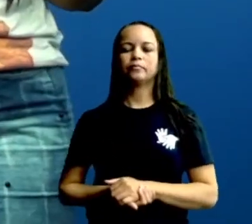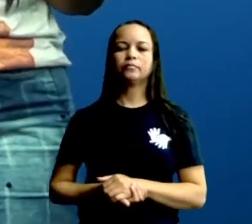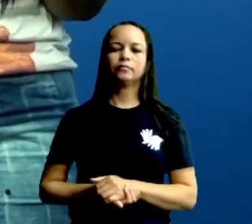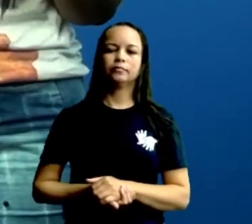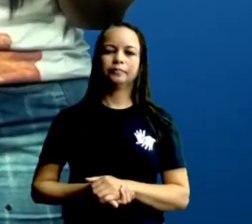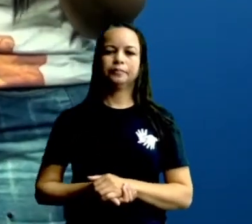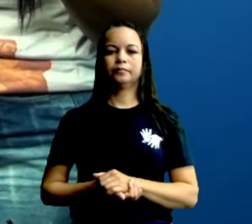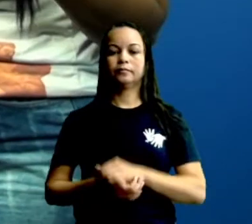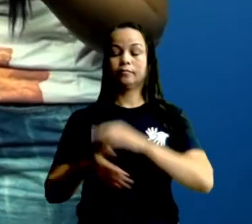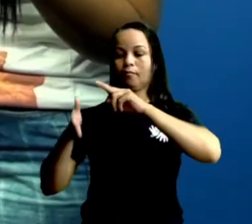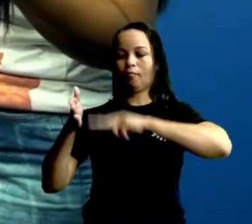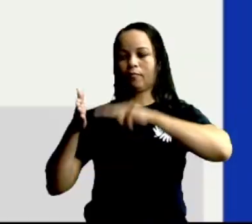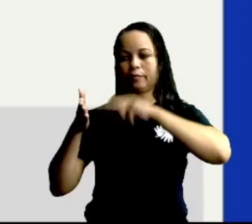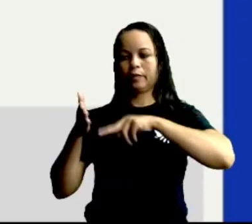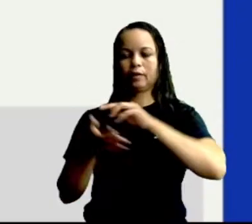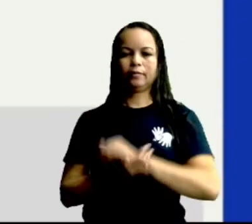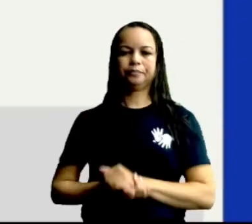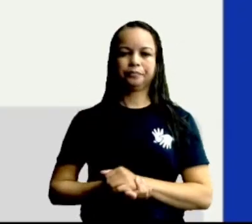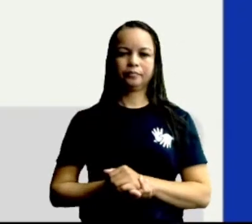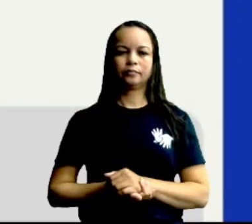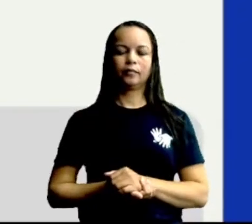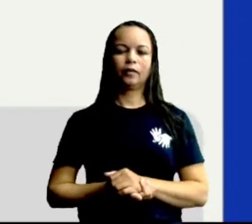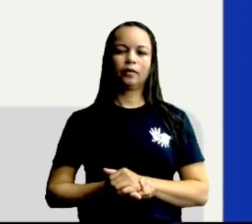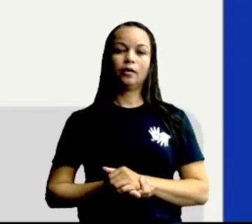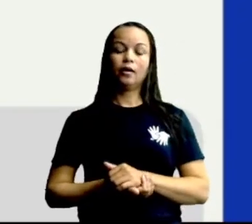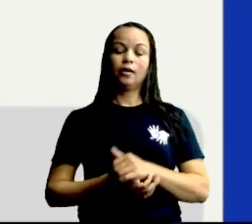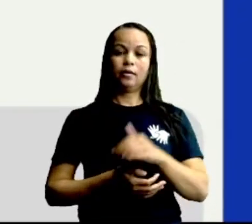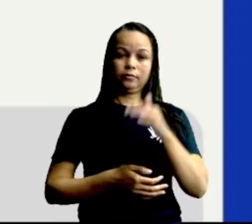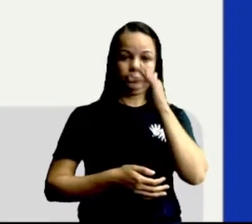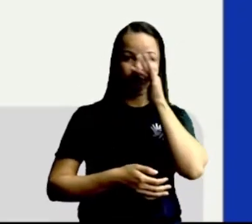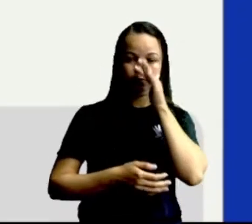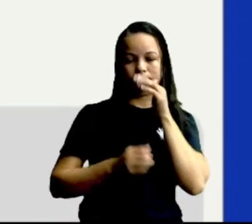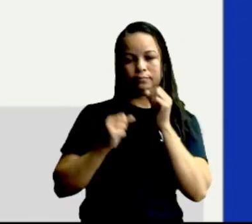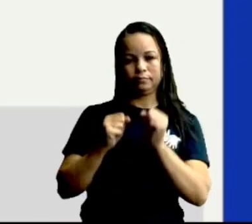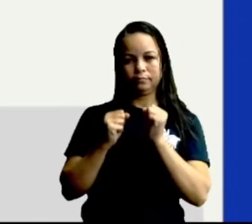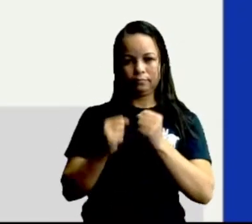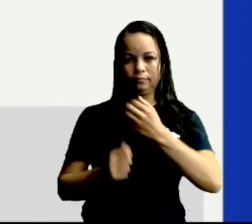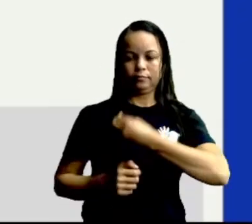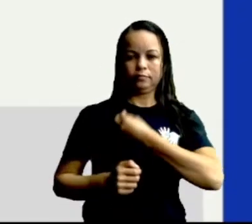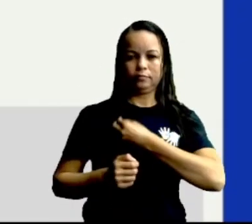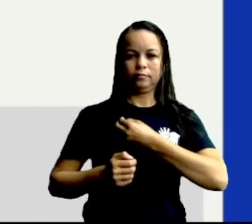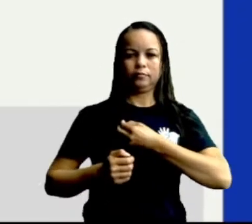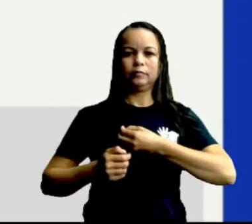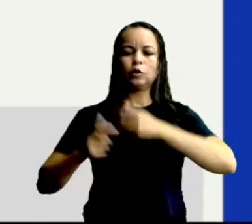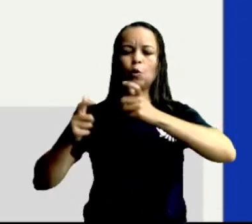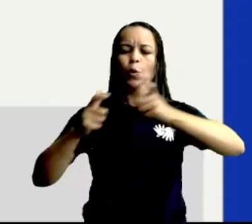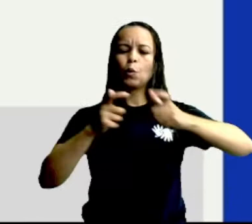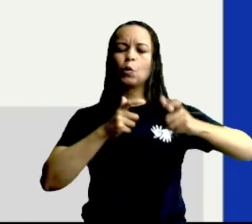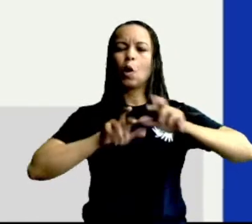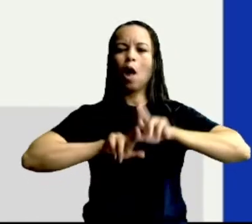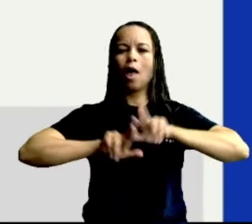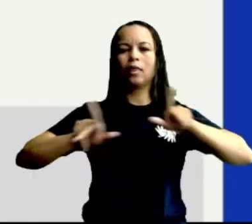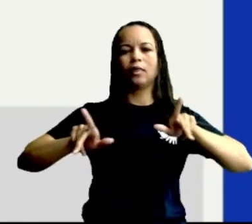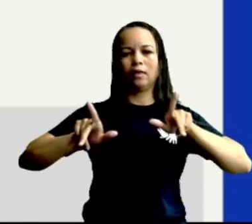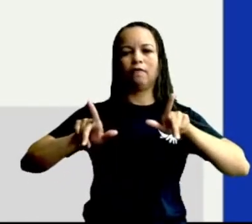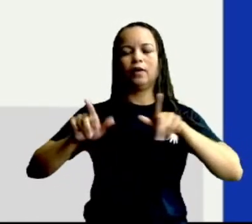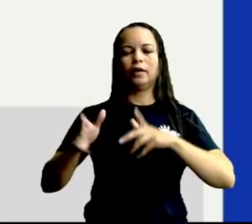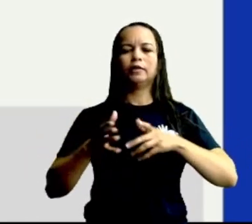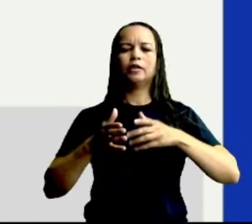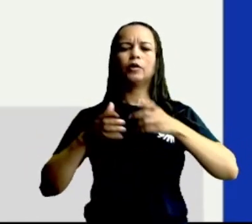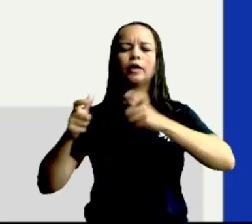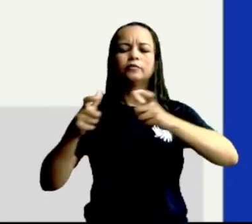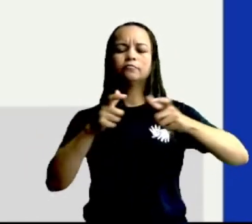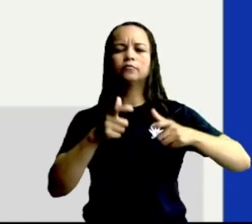sucessivamente. Vamos ler. As plantas podem viver em diferentes ambientes. Cada